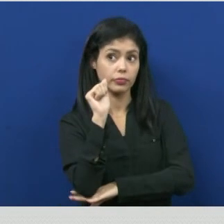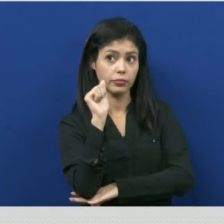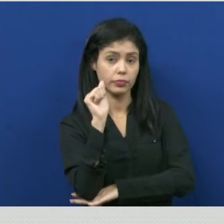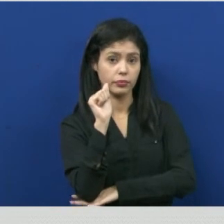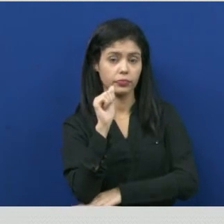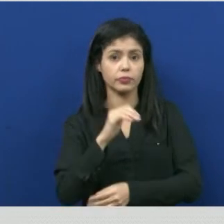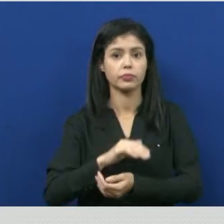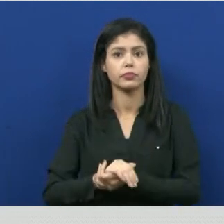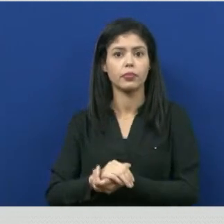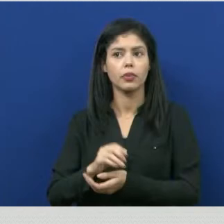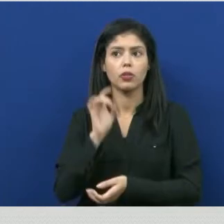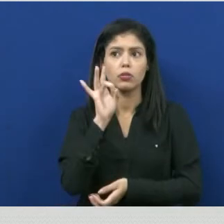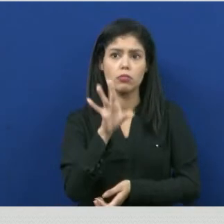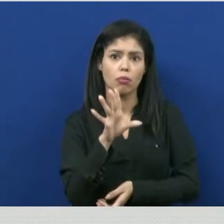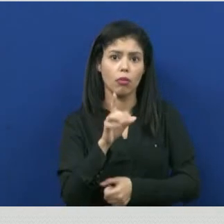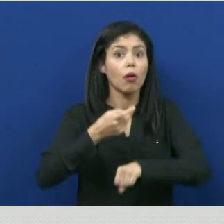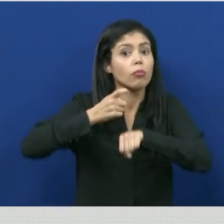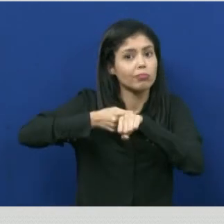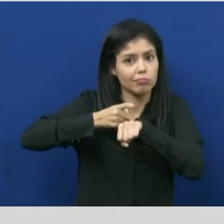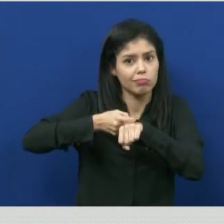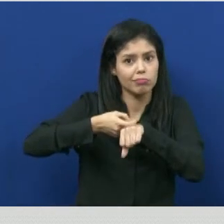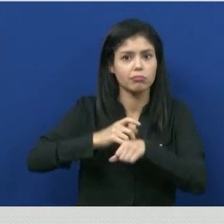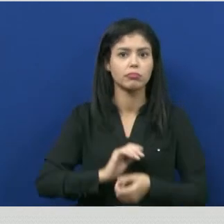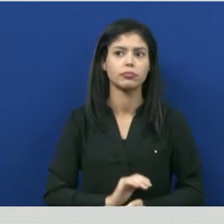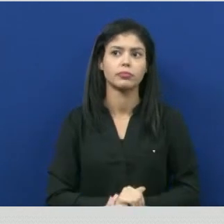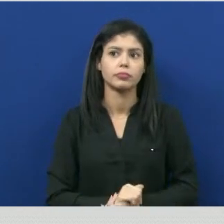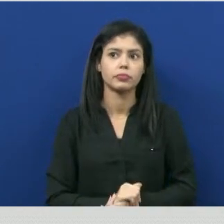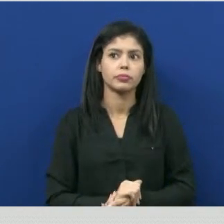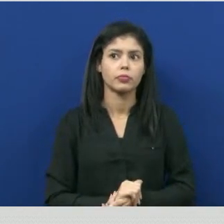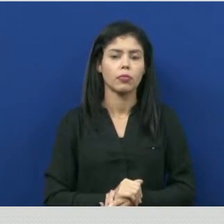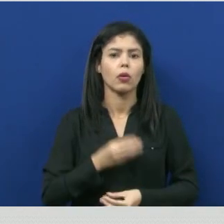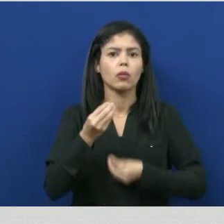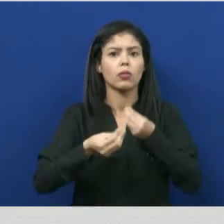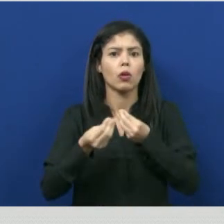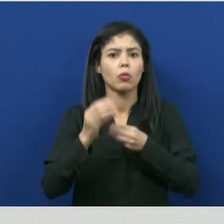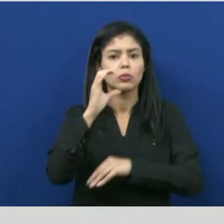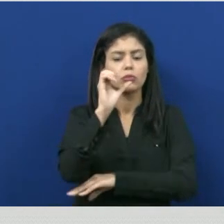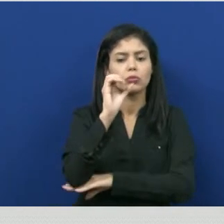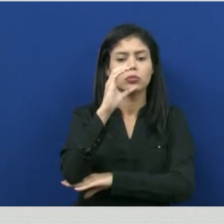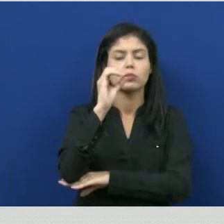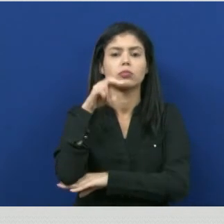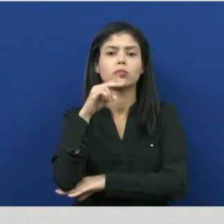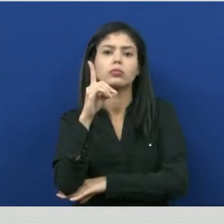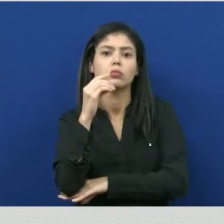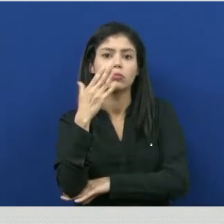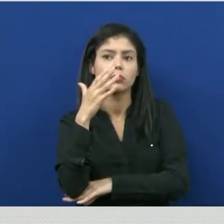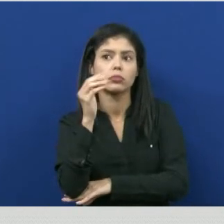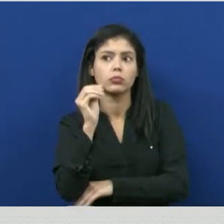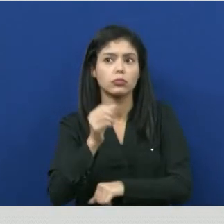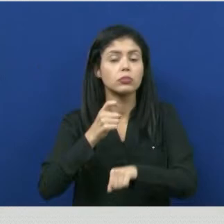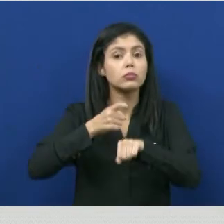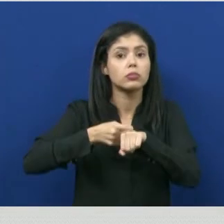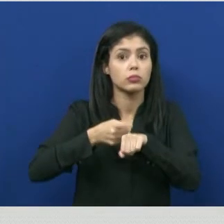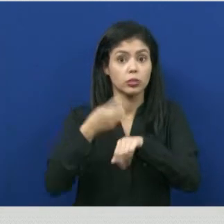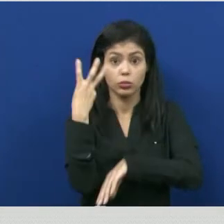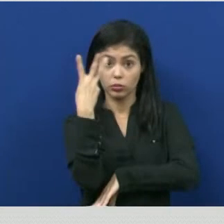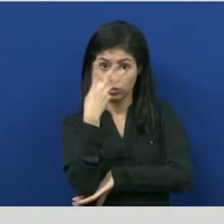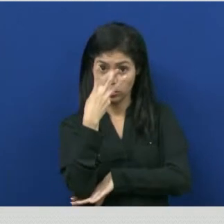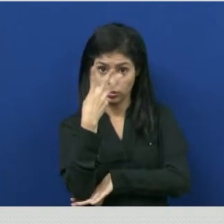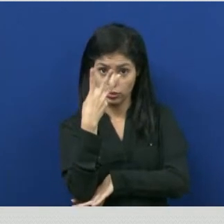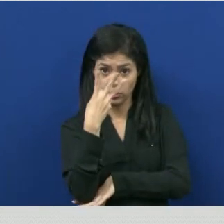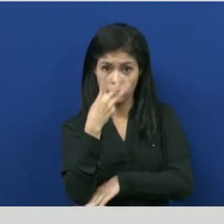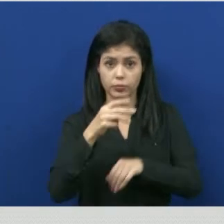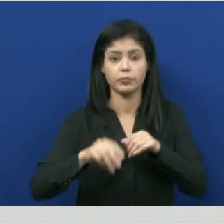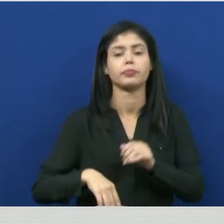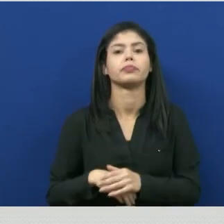A letra A diz que ocorre apenas nos sólidos. No caso do processo de condução, ele pode acontecer nos 3 estados da